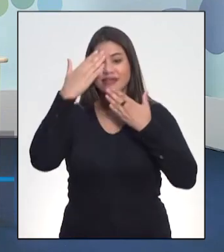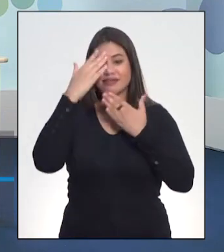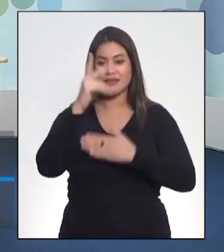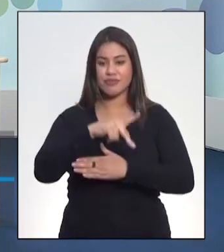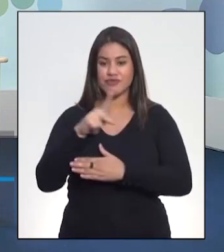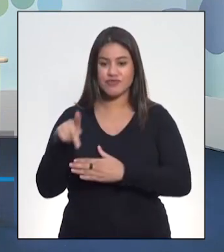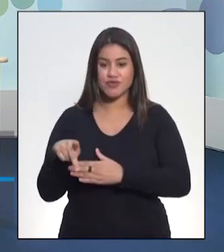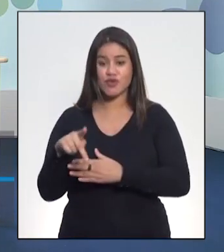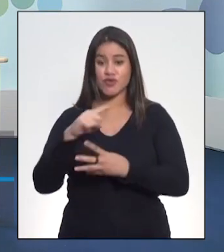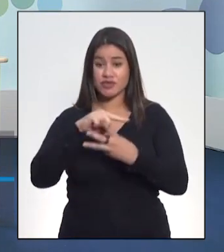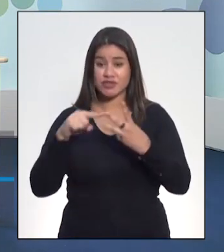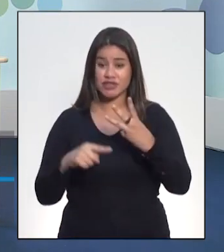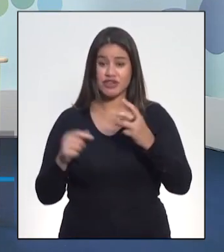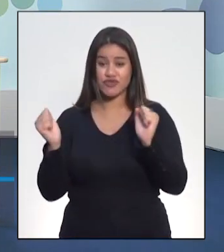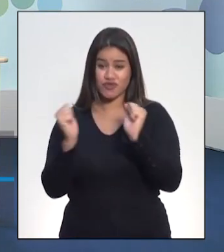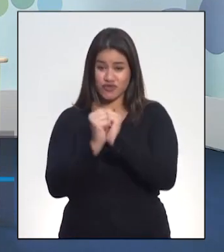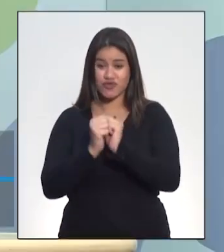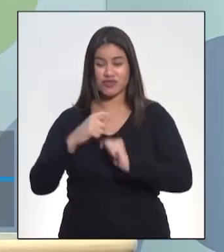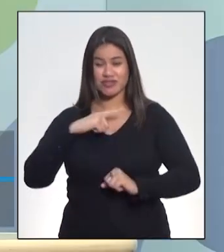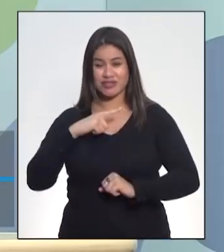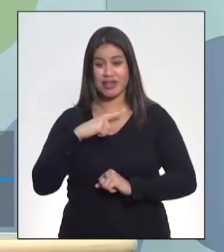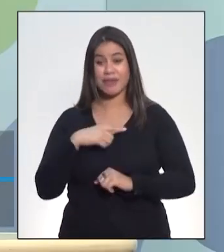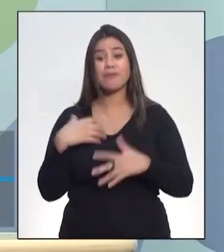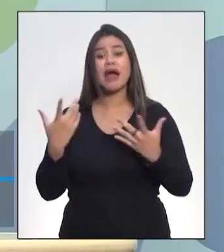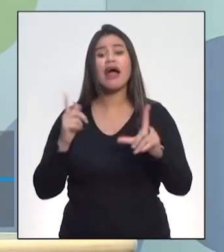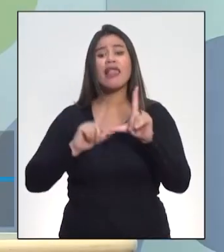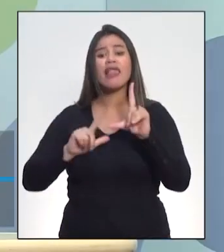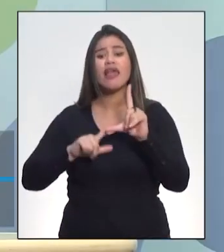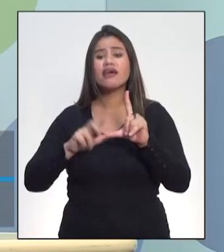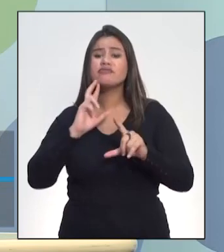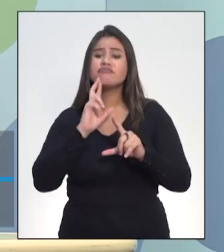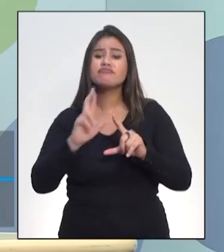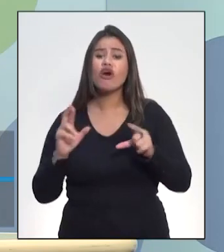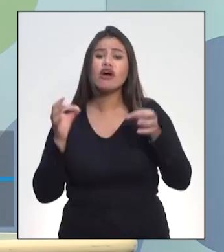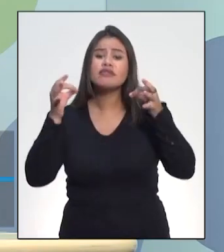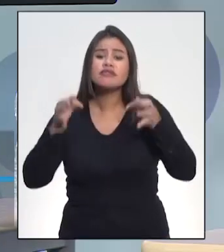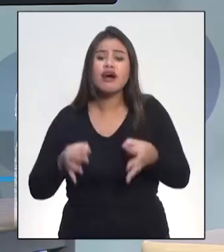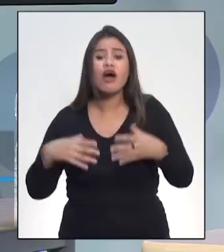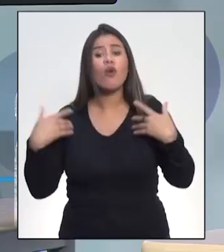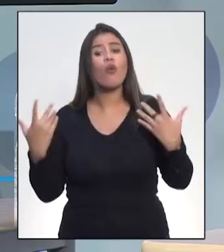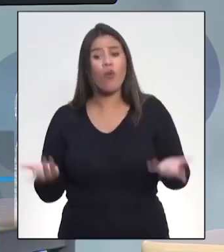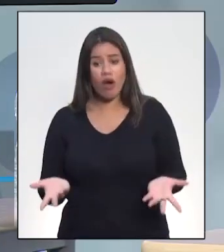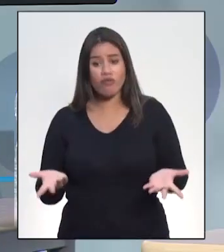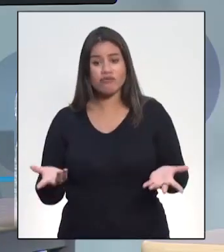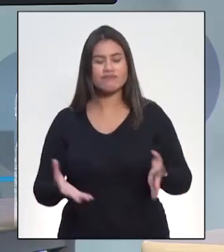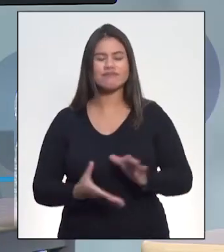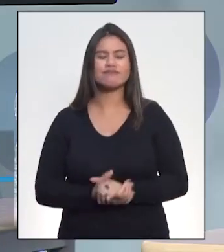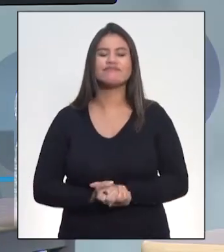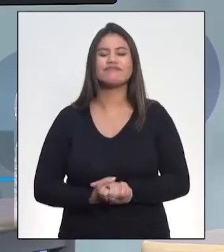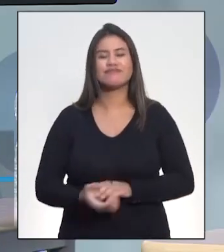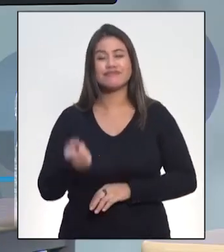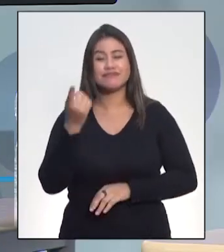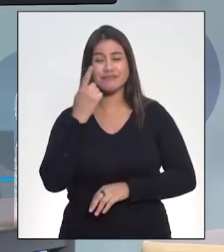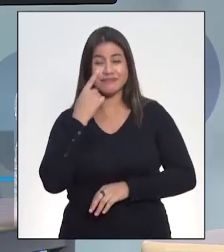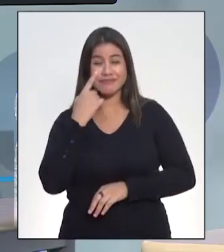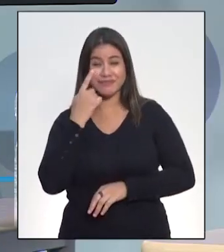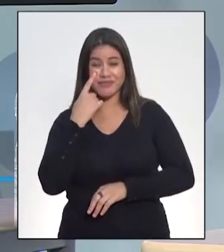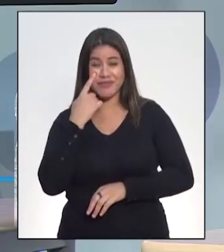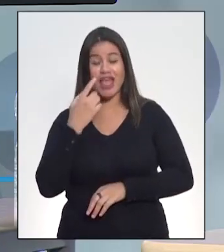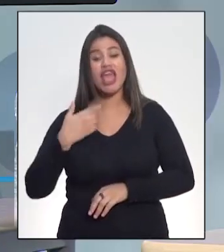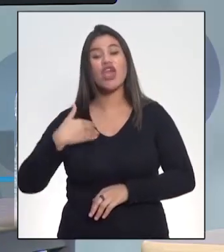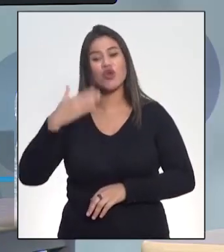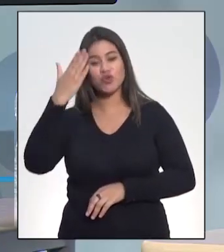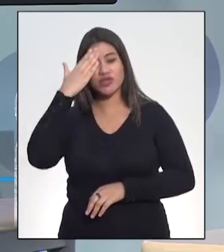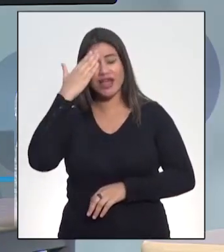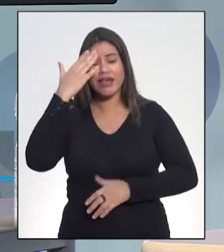e Manuel. E aí, professora Roberta, qual letra é? A ou D? Vamos lá, vamos lá. Eu até sei o que vocês